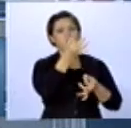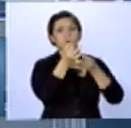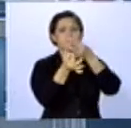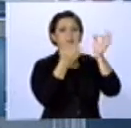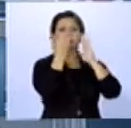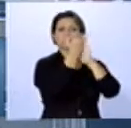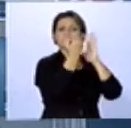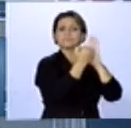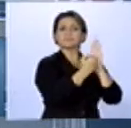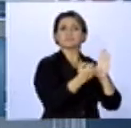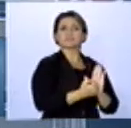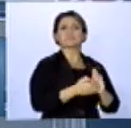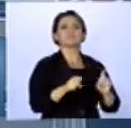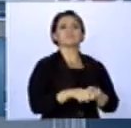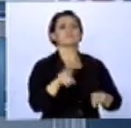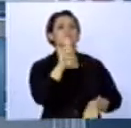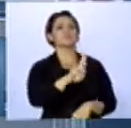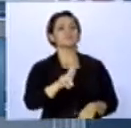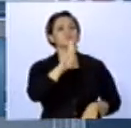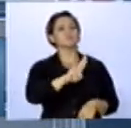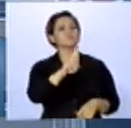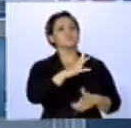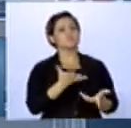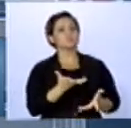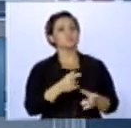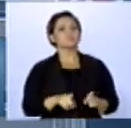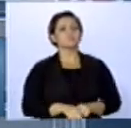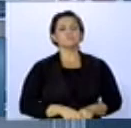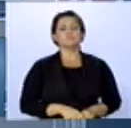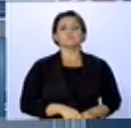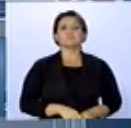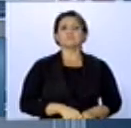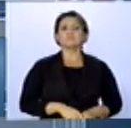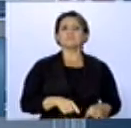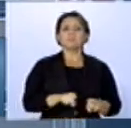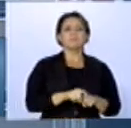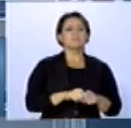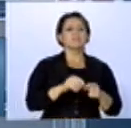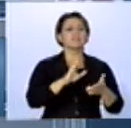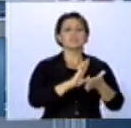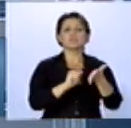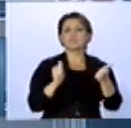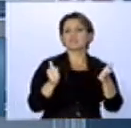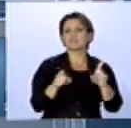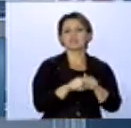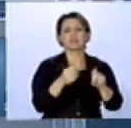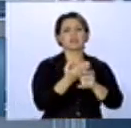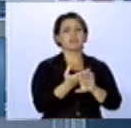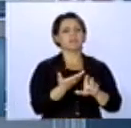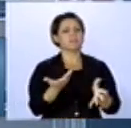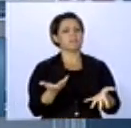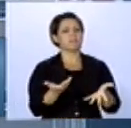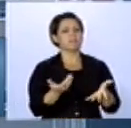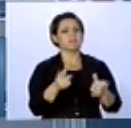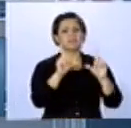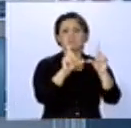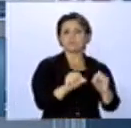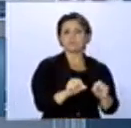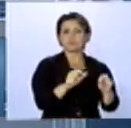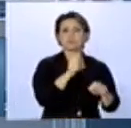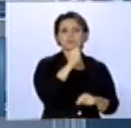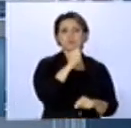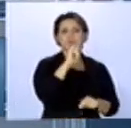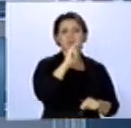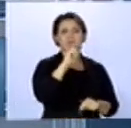argumento normal que é utilizado para se afastar o pedido deduzido na